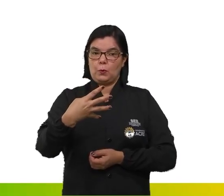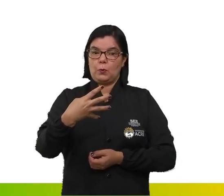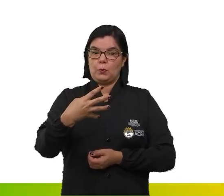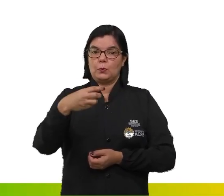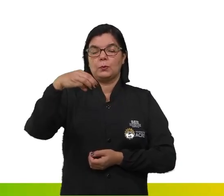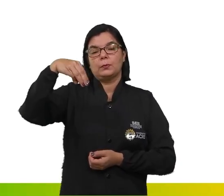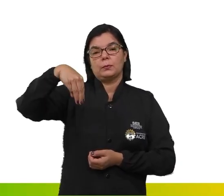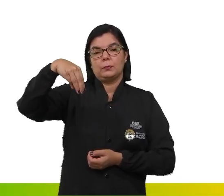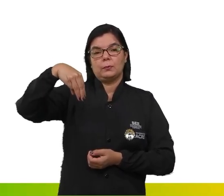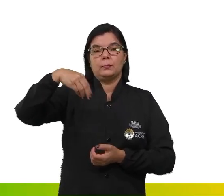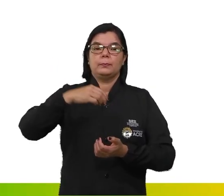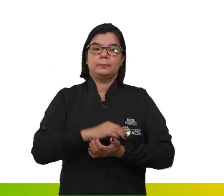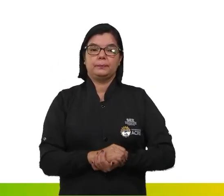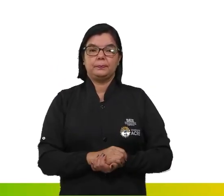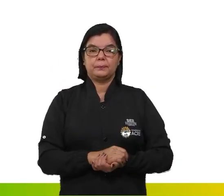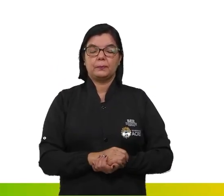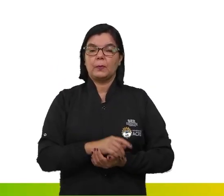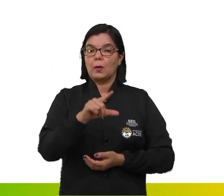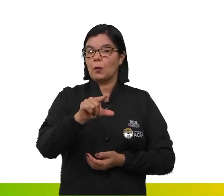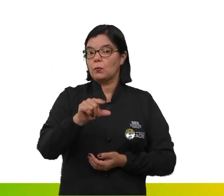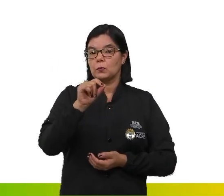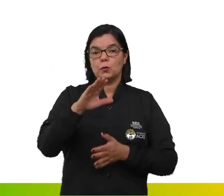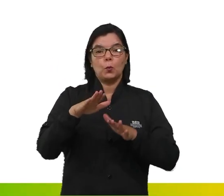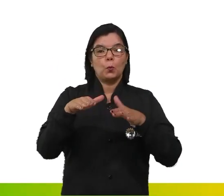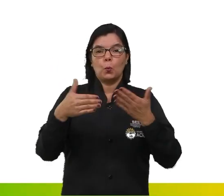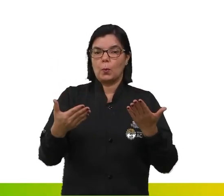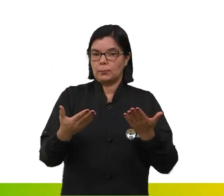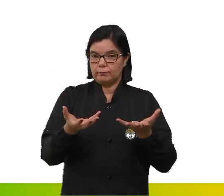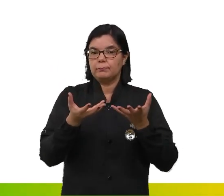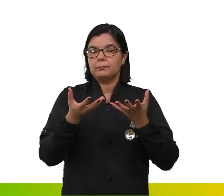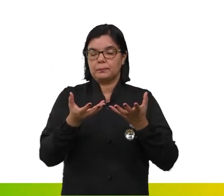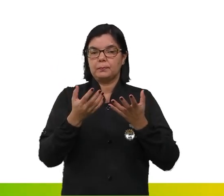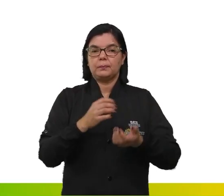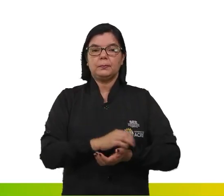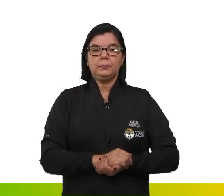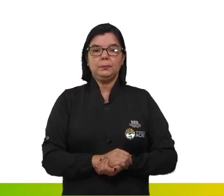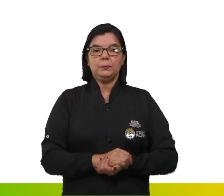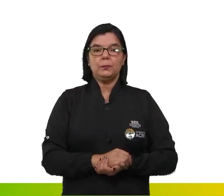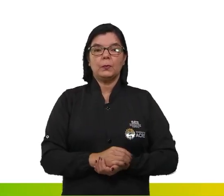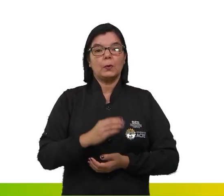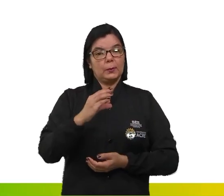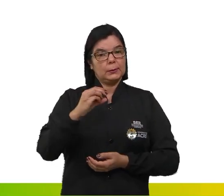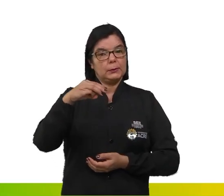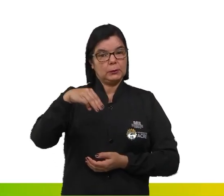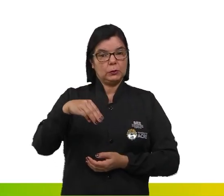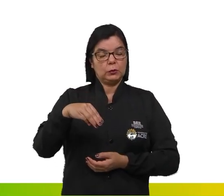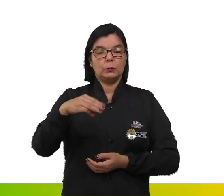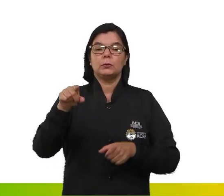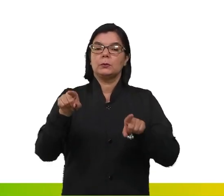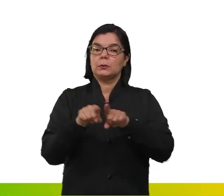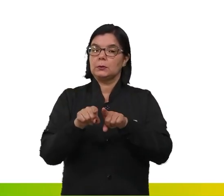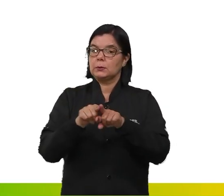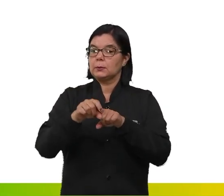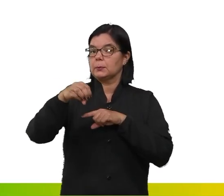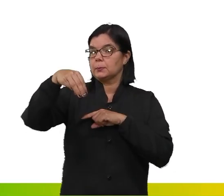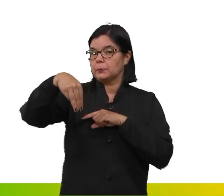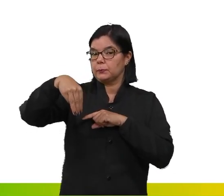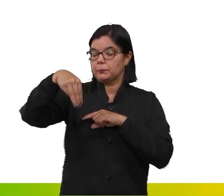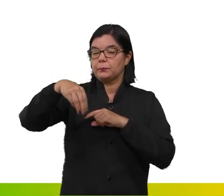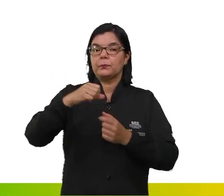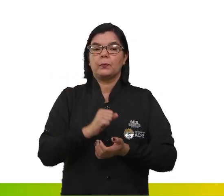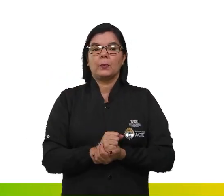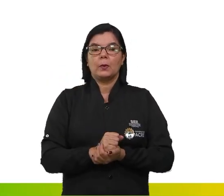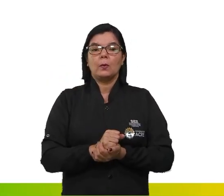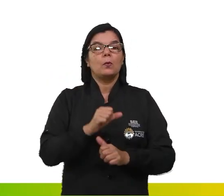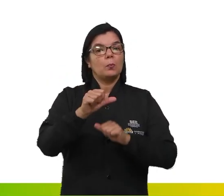6,4 metros. Aí você escolhe a unidade de preferência. Vamos deixar em centímetro e em metros. Você pode,